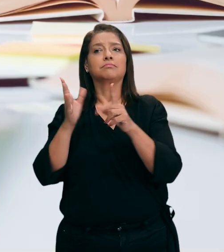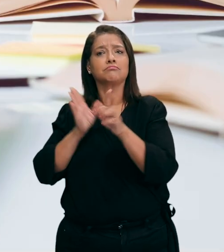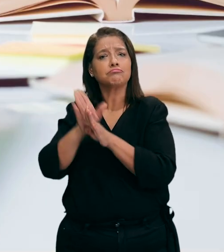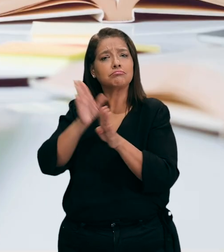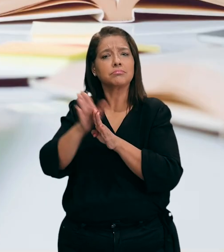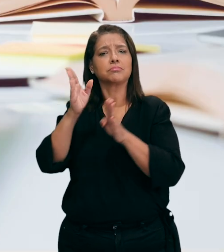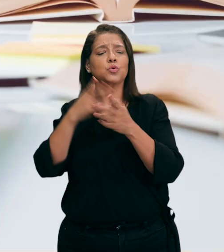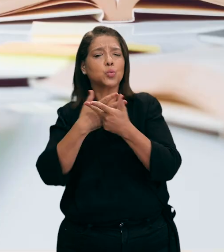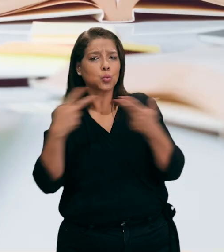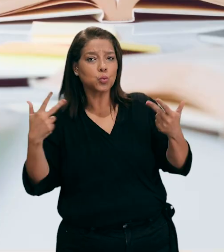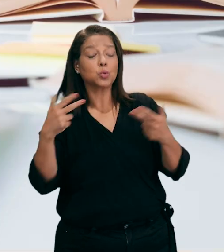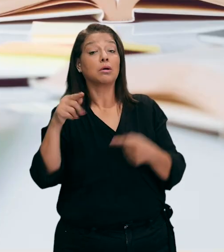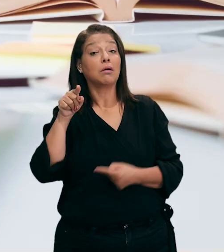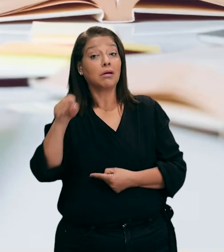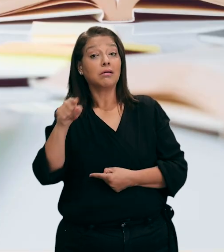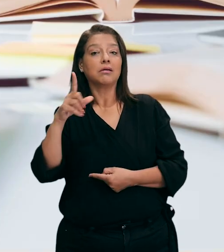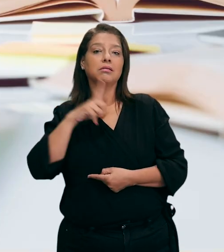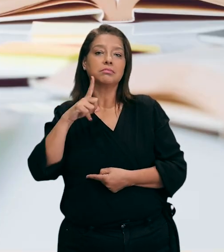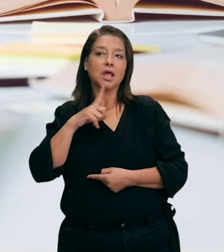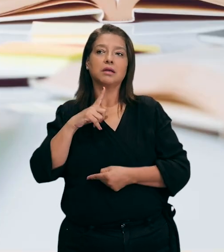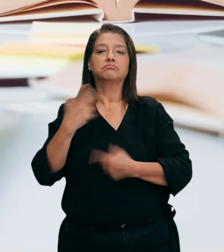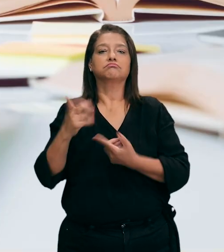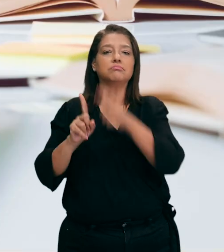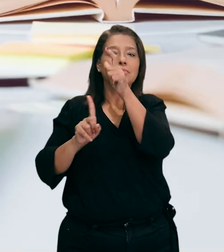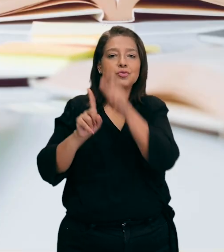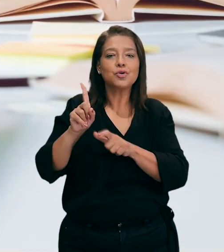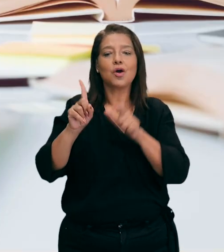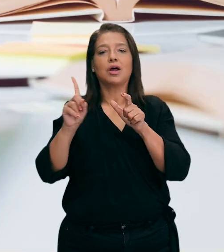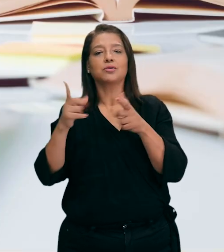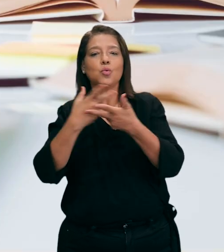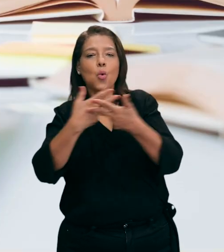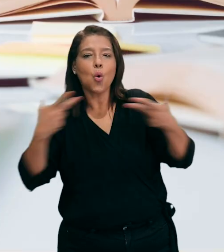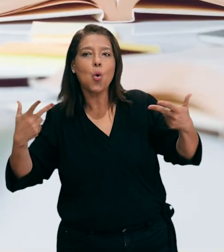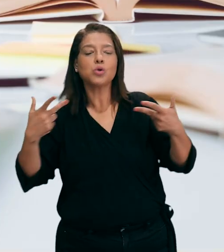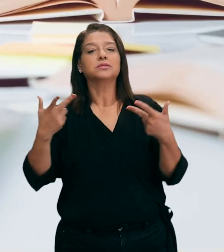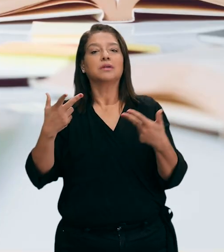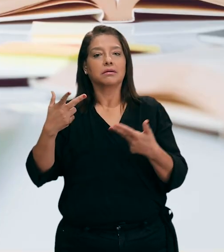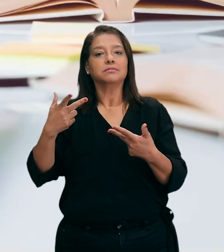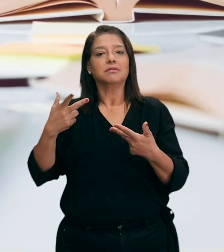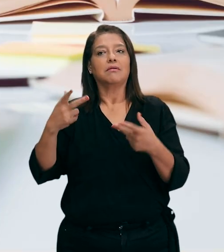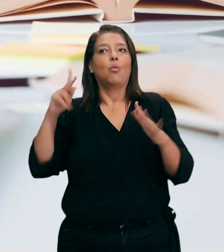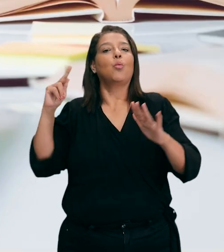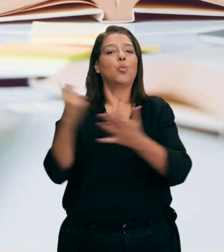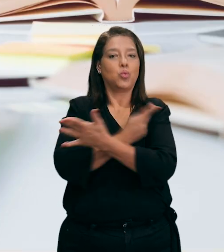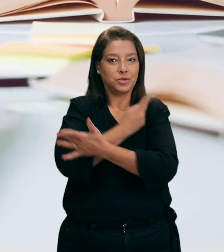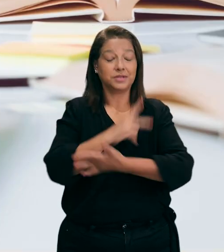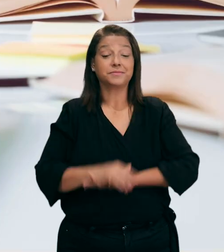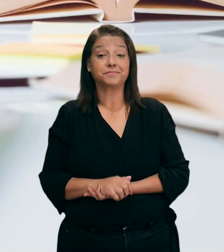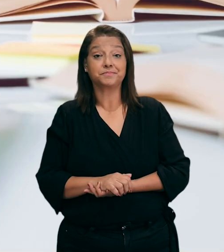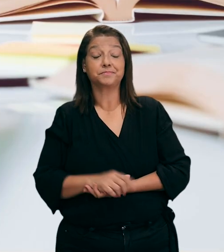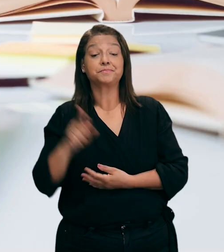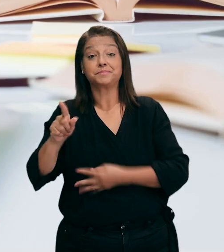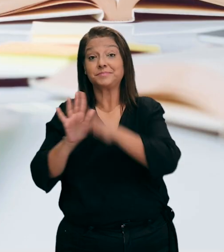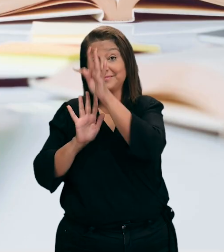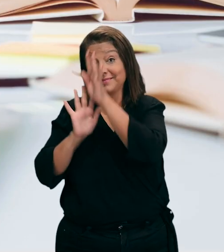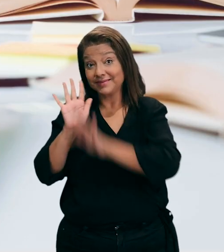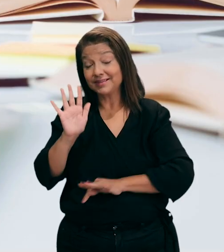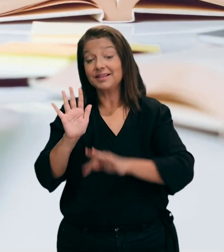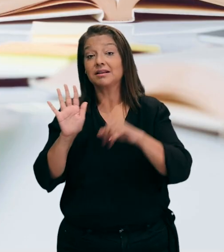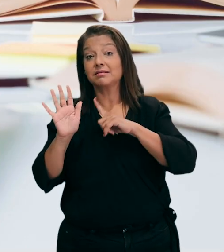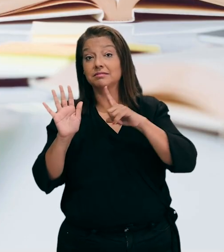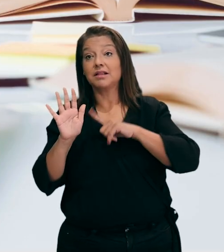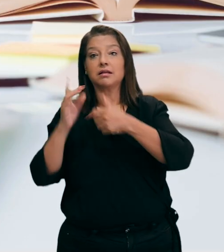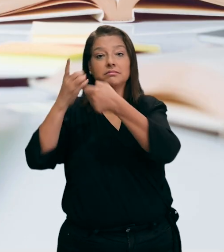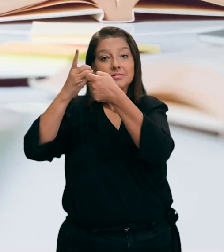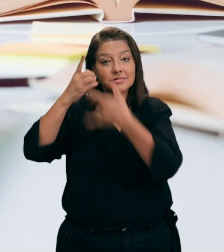textos que focam em personagens, enredo e acontecimentos. Já o texto descritivo